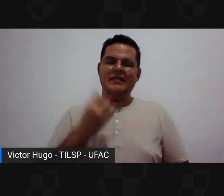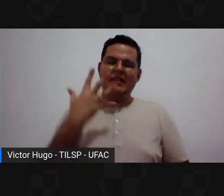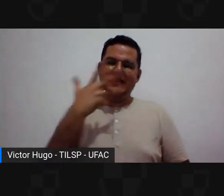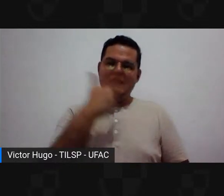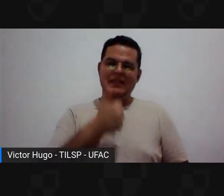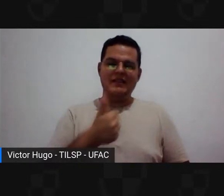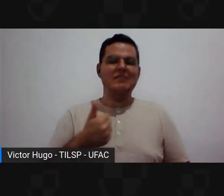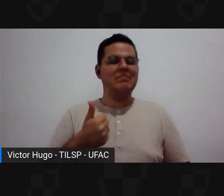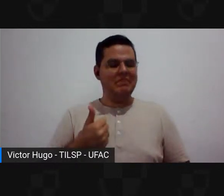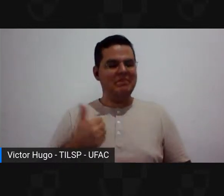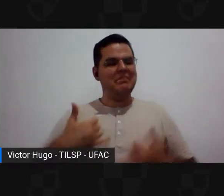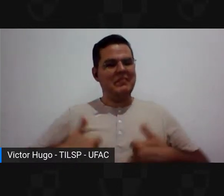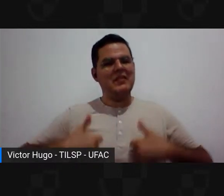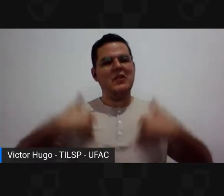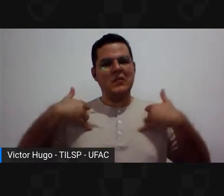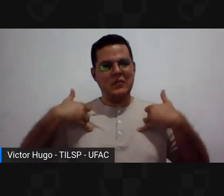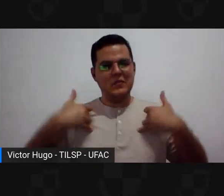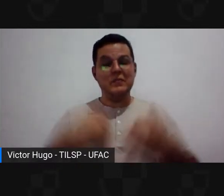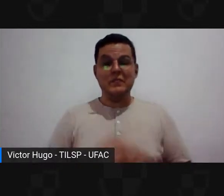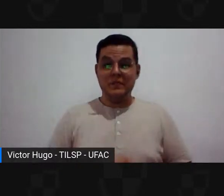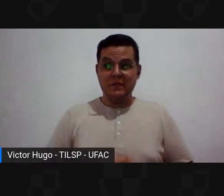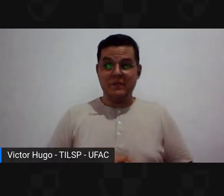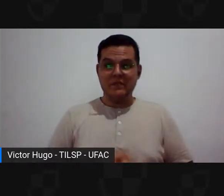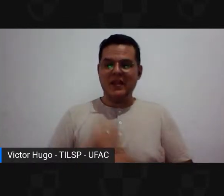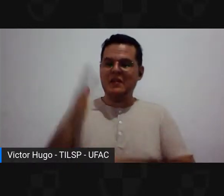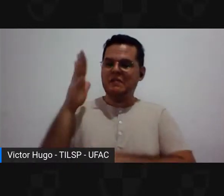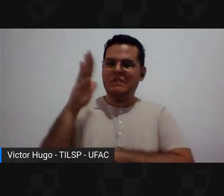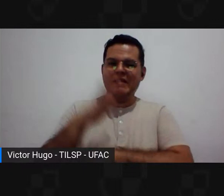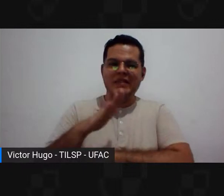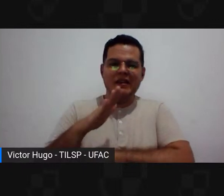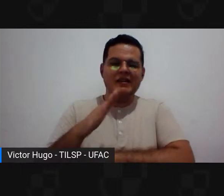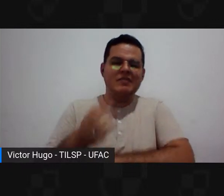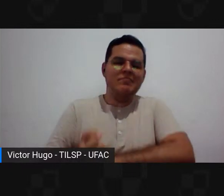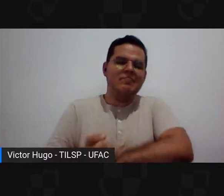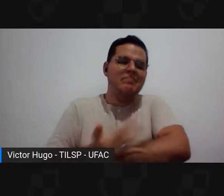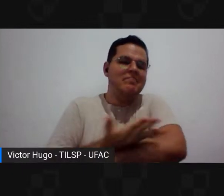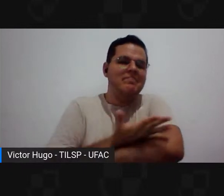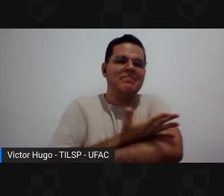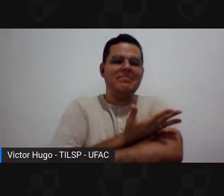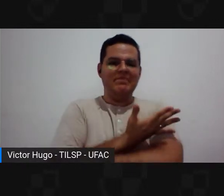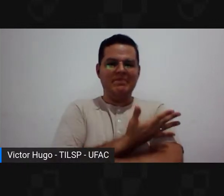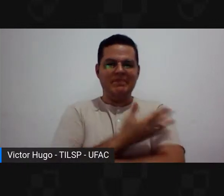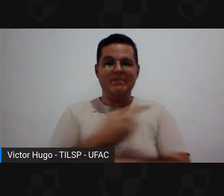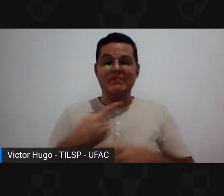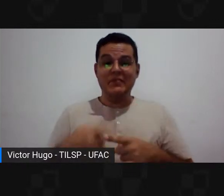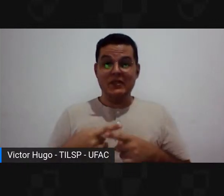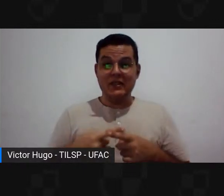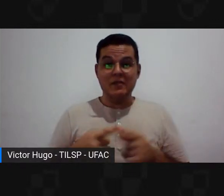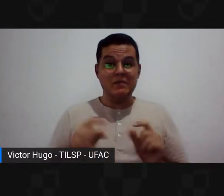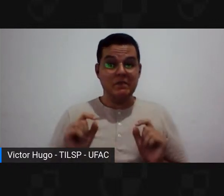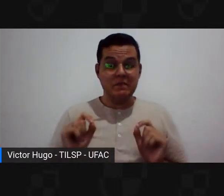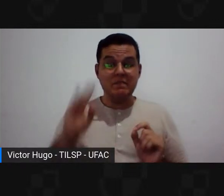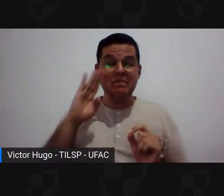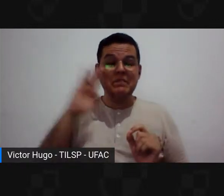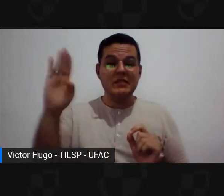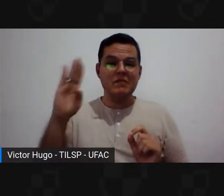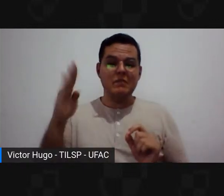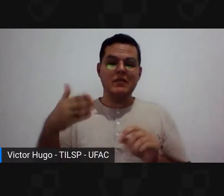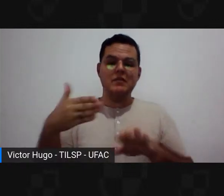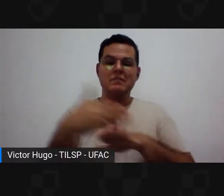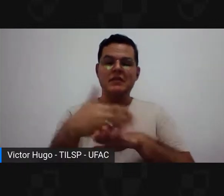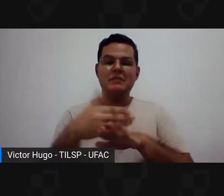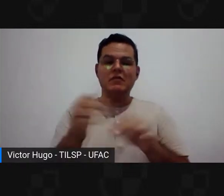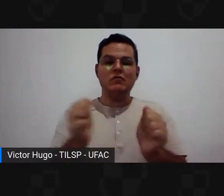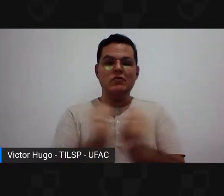uma tarde de emoção porque, especialmente por estar nesta mesa com a professora Olinda,